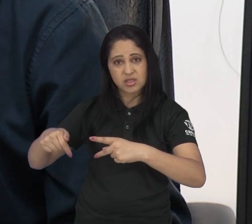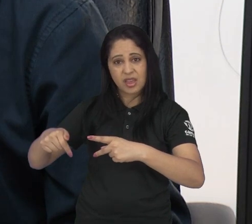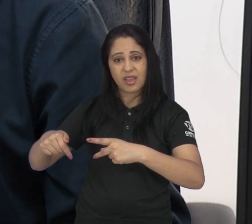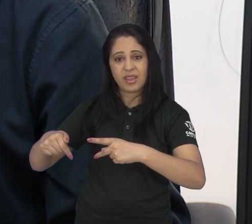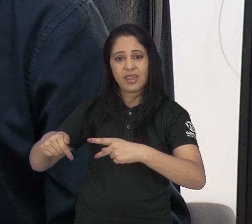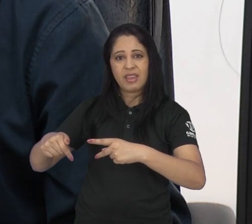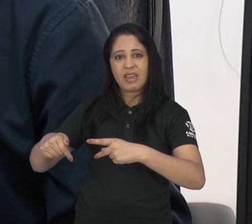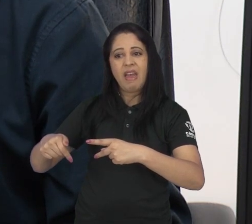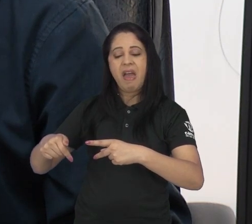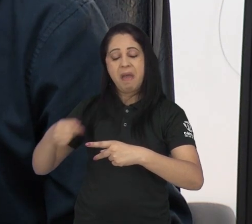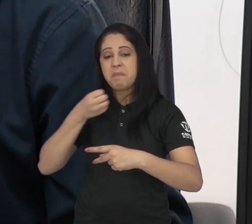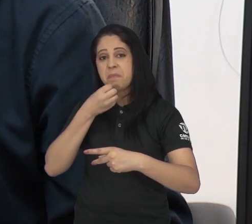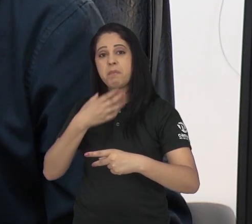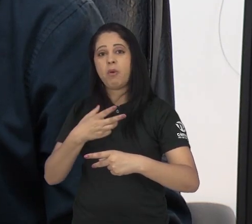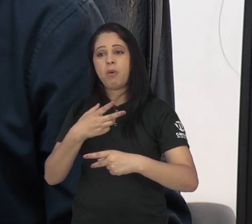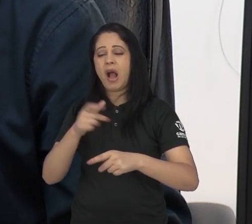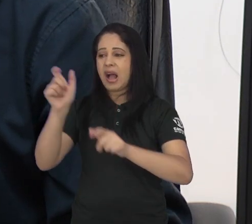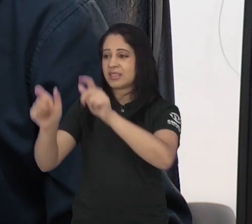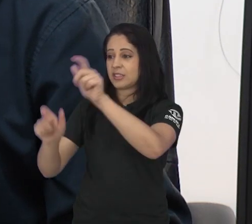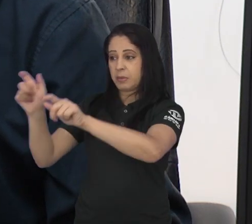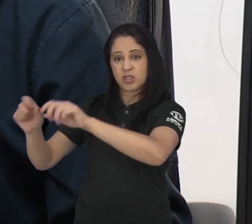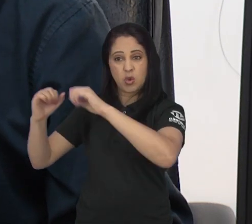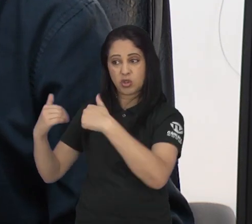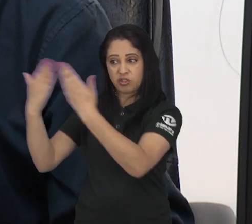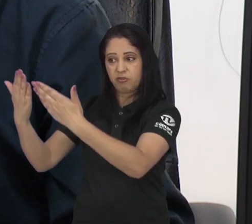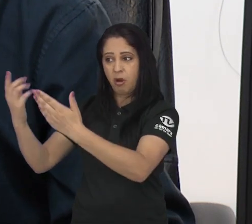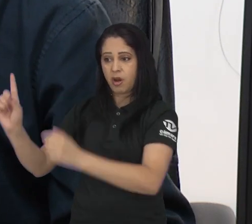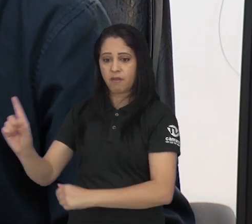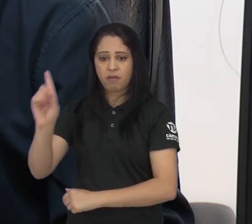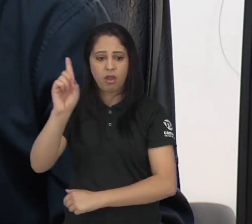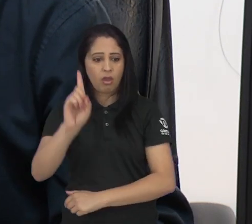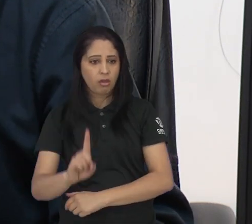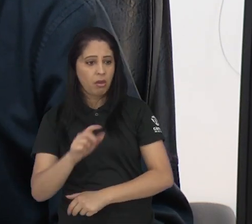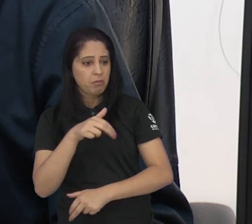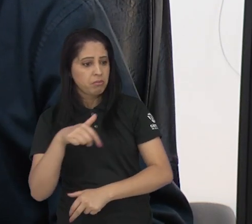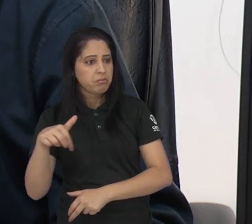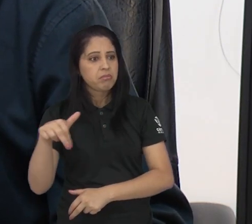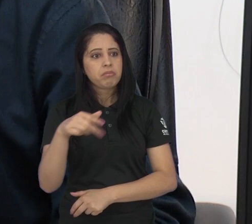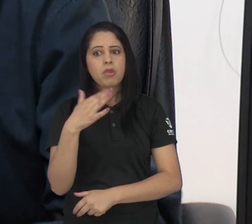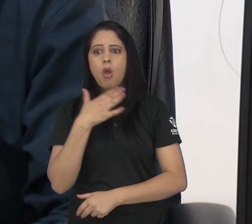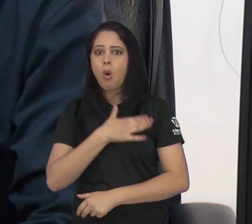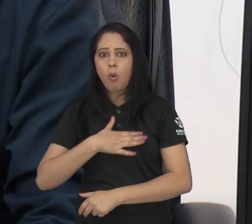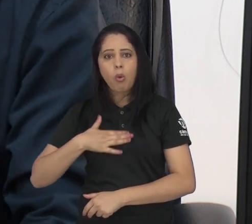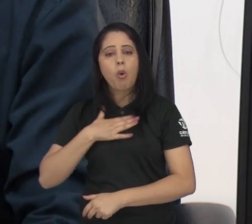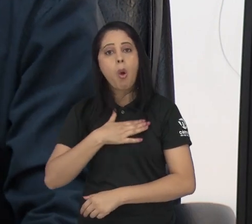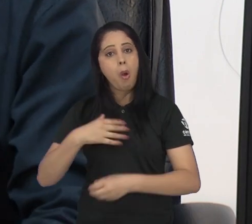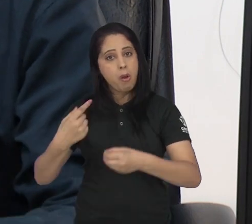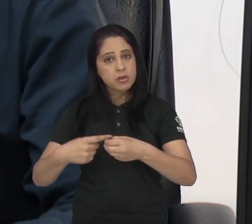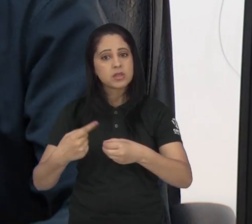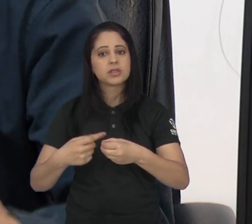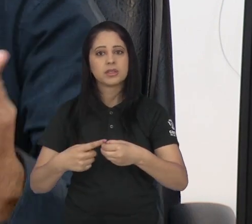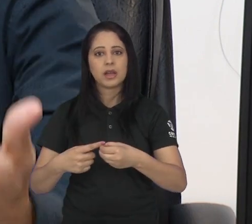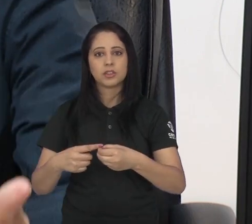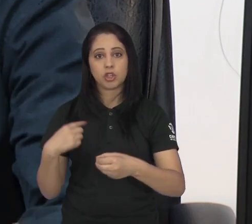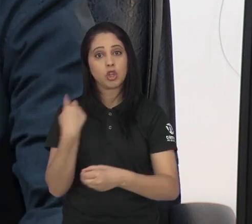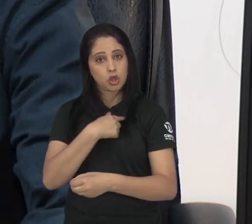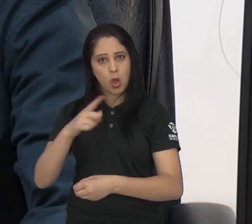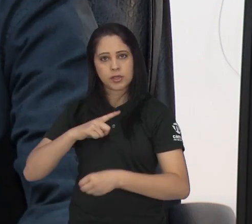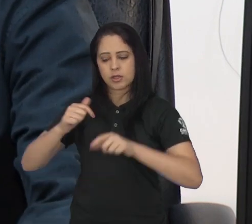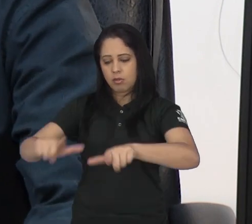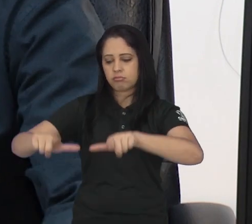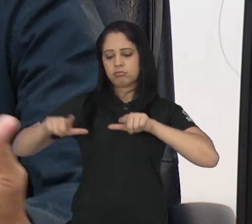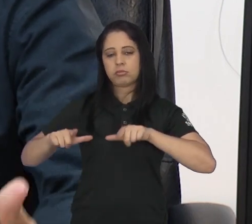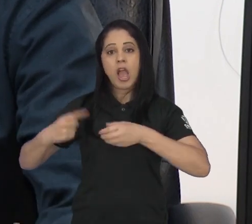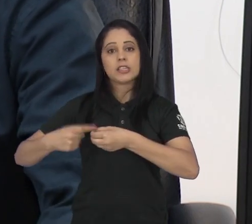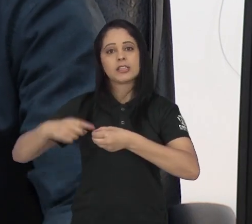ela diria que ela ela tá bem Vista pessoas que vêm de Fora gosta daqui e ganhou o título da inteligente ecológica Tem que manter